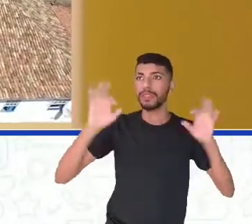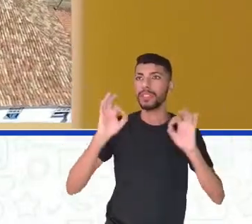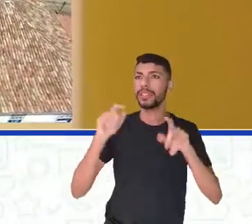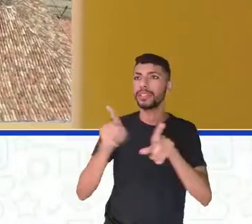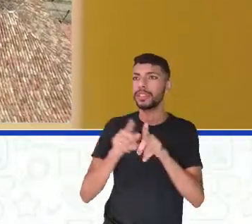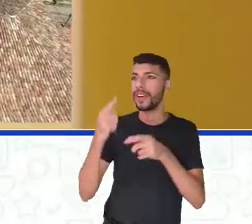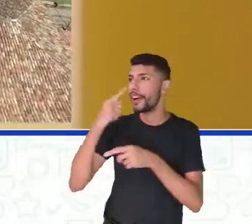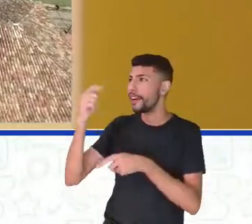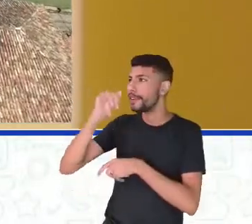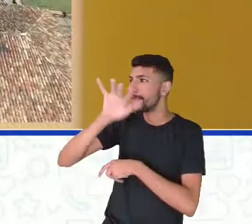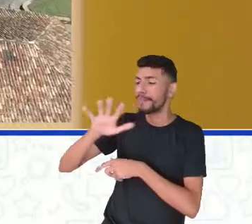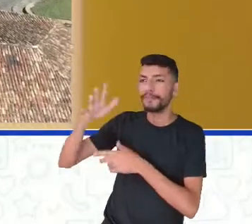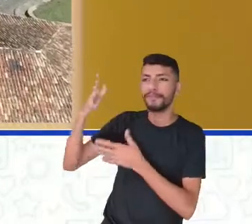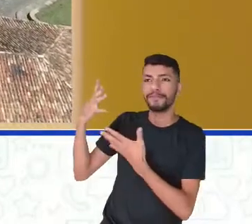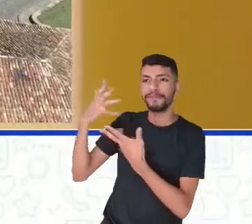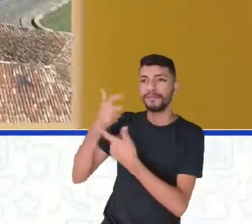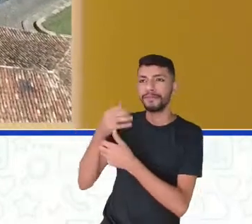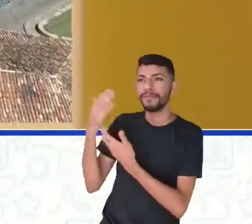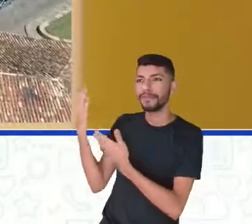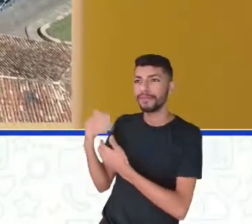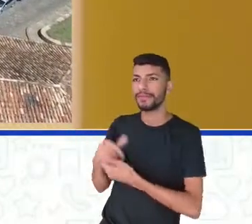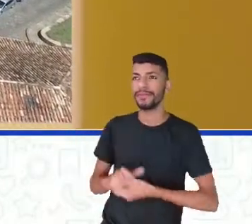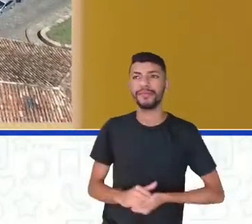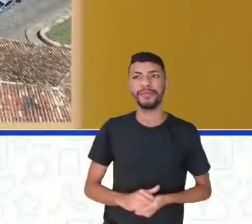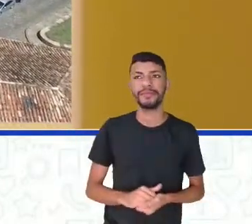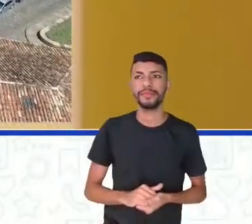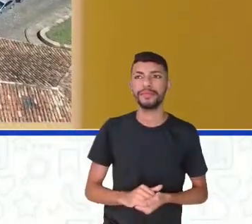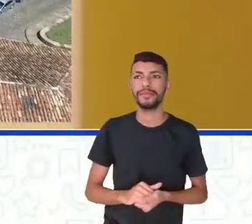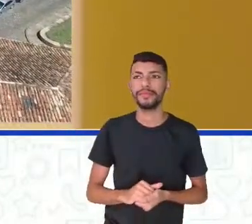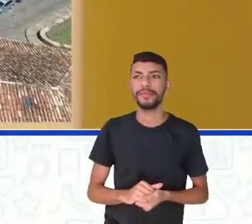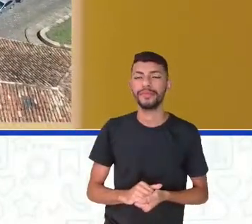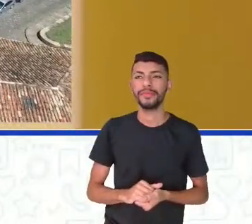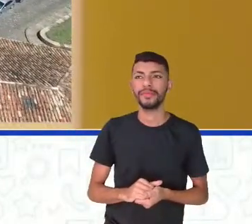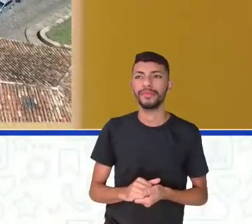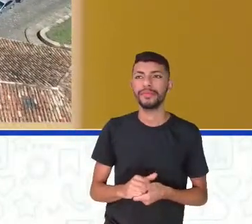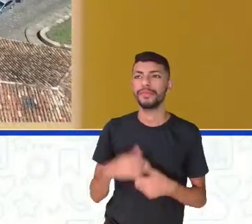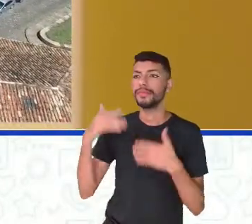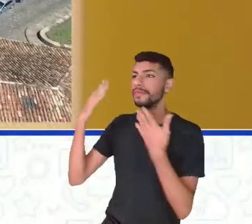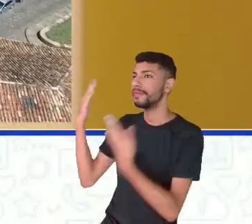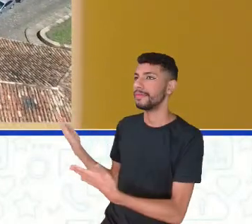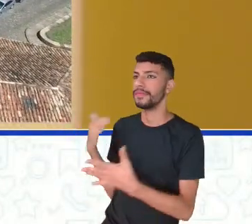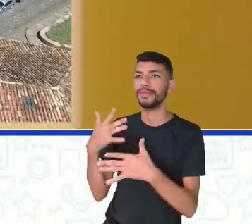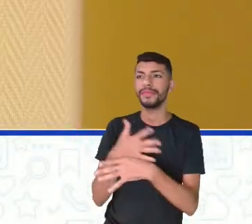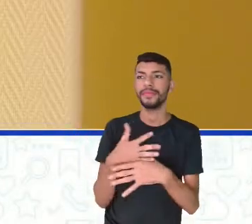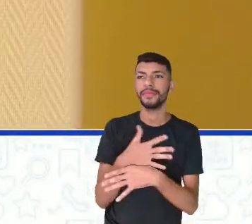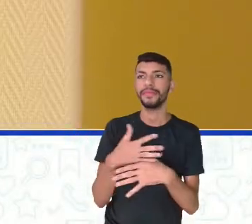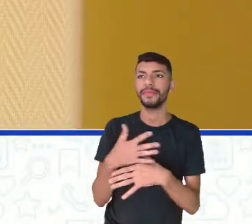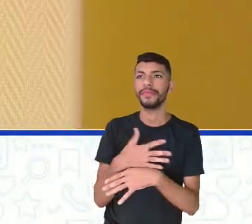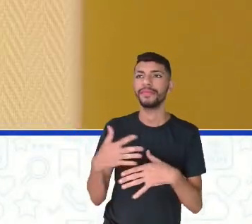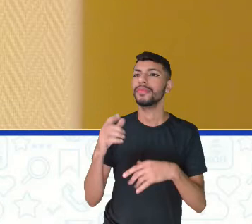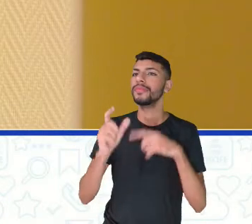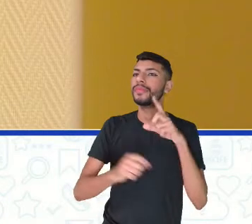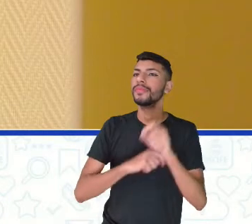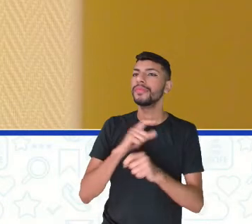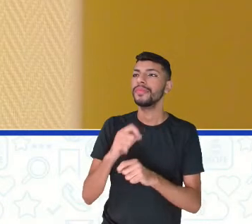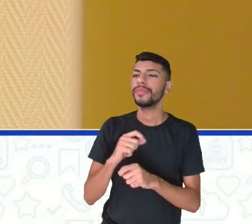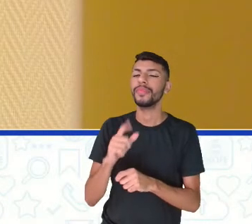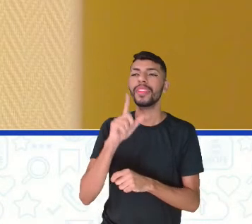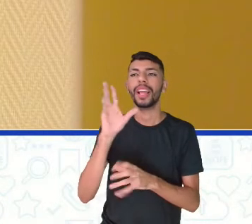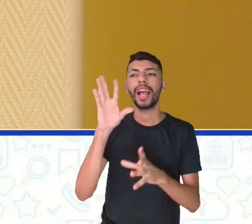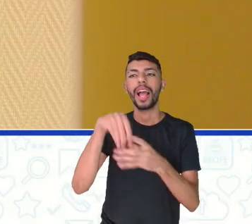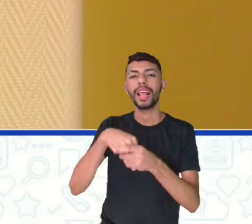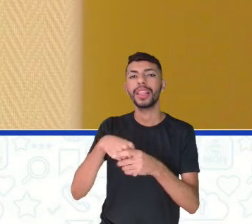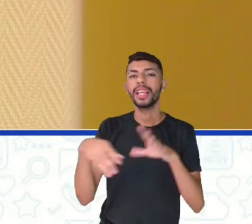de drone aí, né? Um belo trabalho. Então veja, essas cidades, elas vão estar